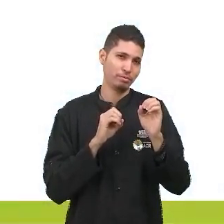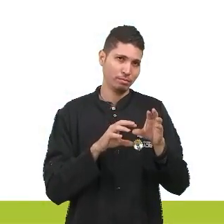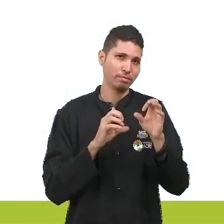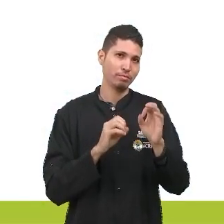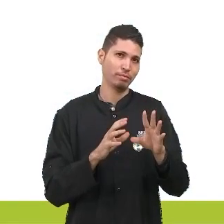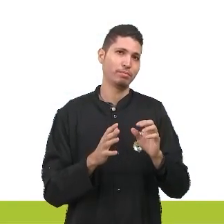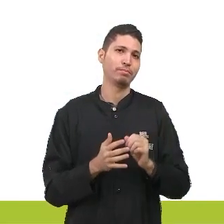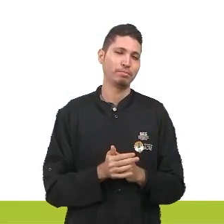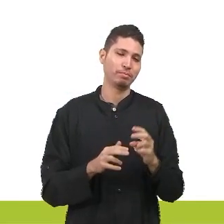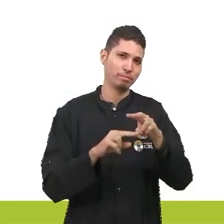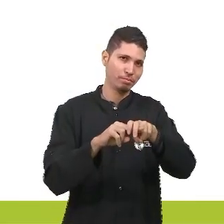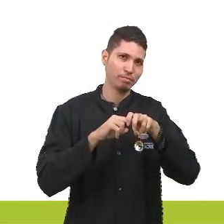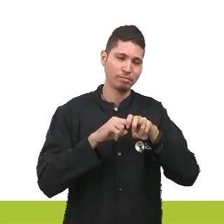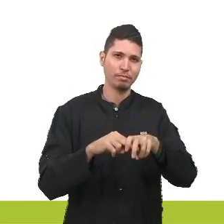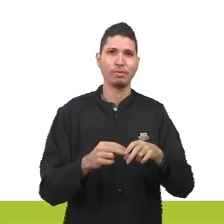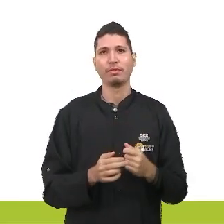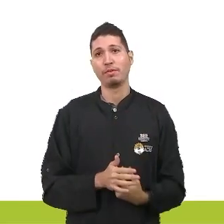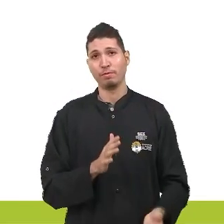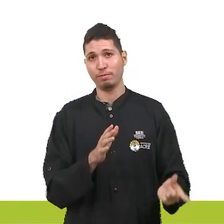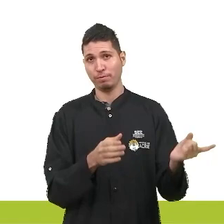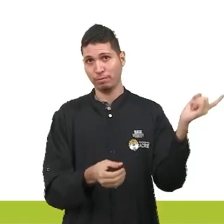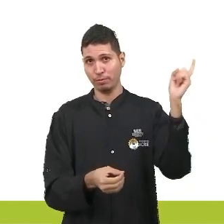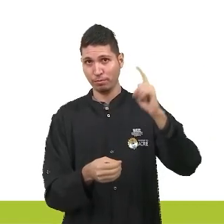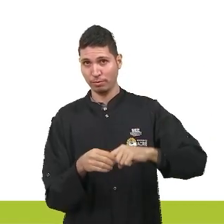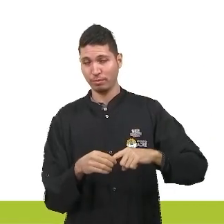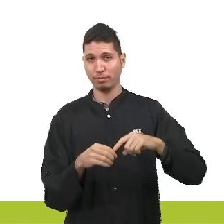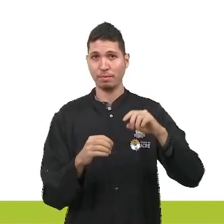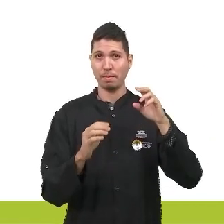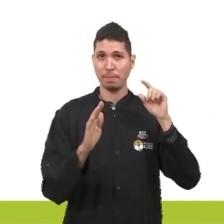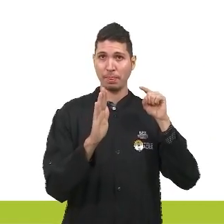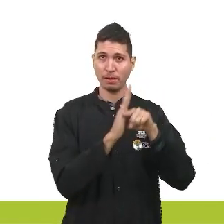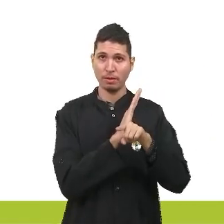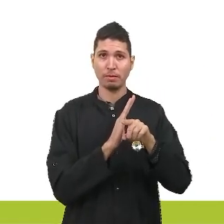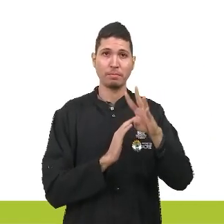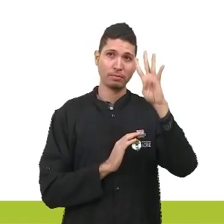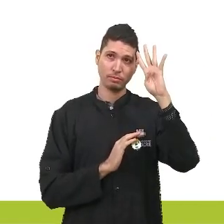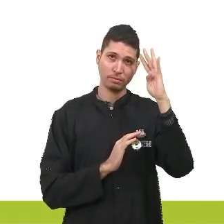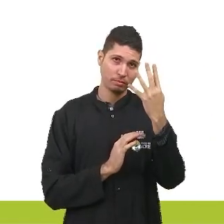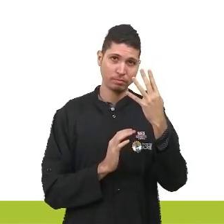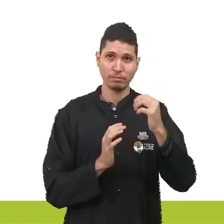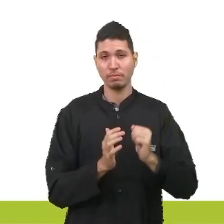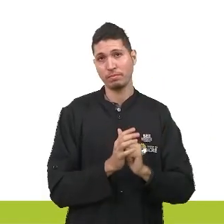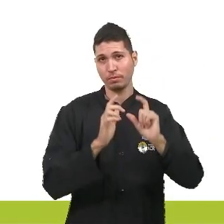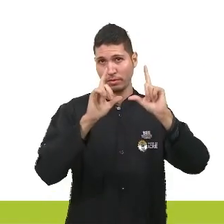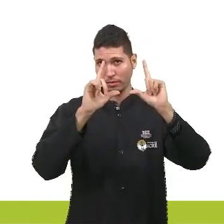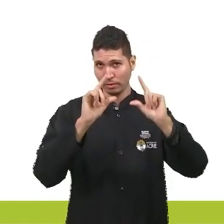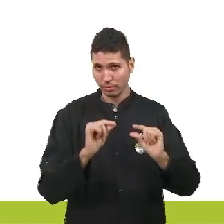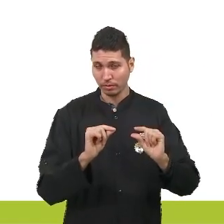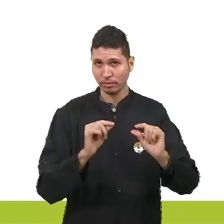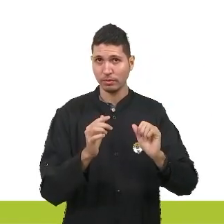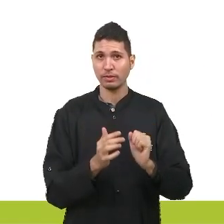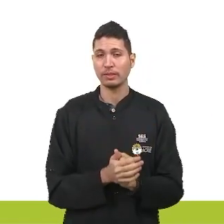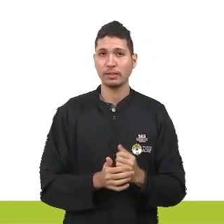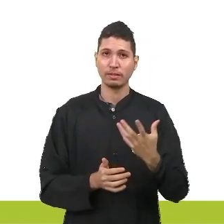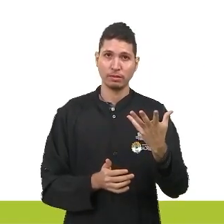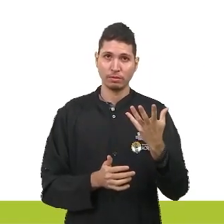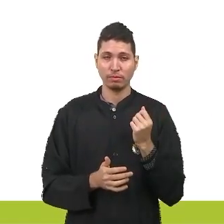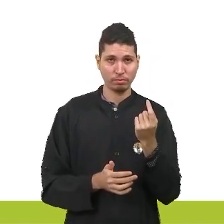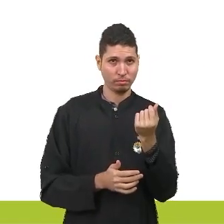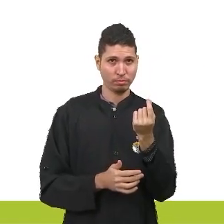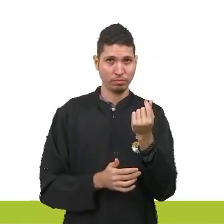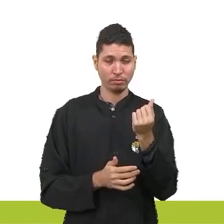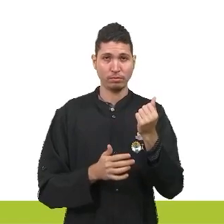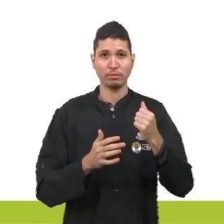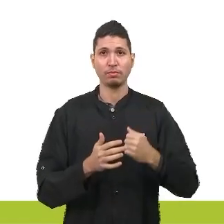E aí, voltamos para a questão, tá? E vamos ler novamente aqui para resolver. A redução do valor da aposentadoria se deve ao